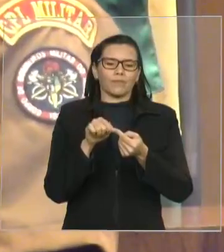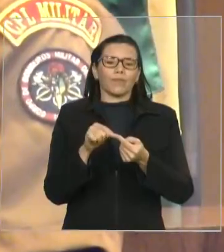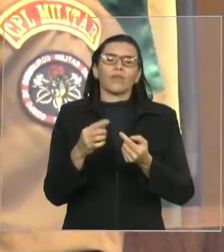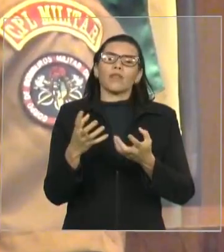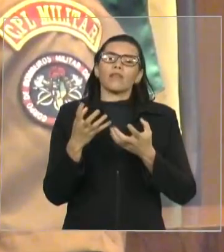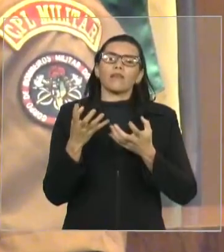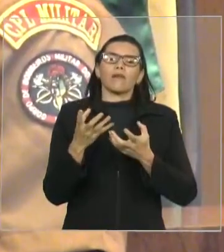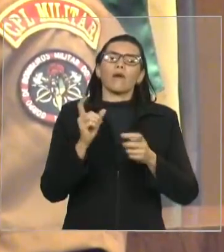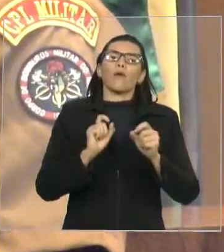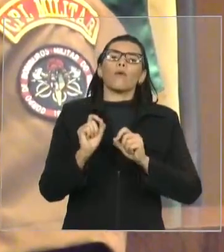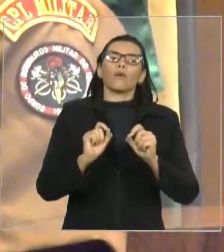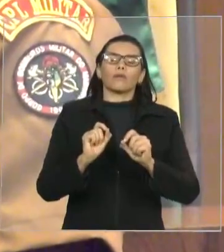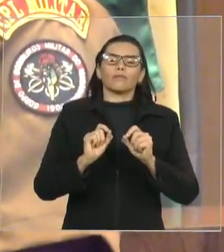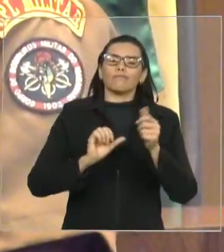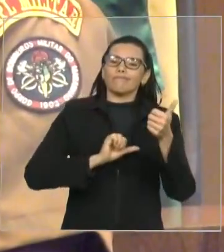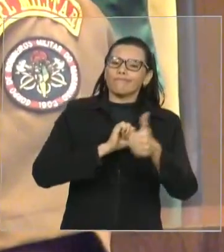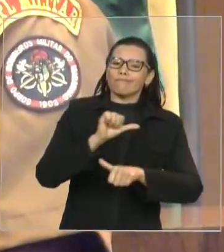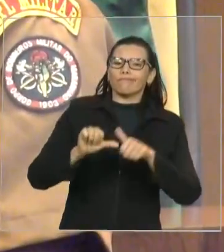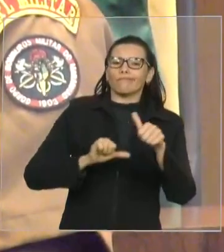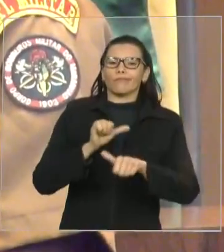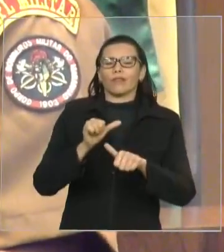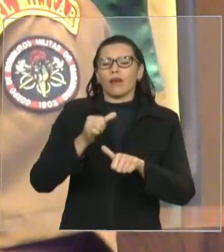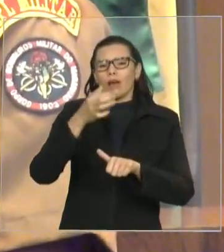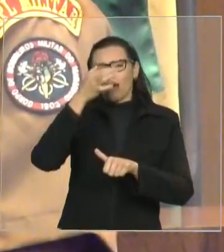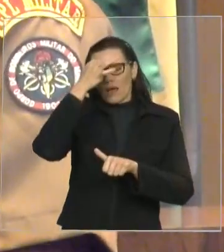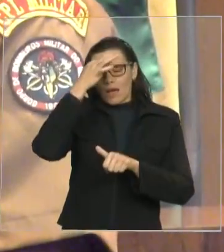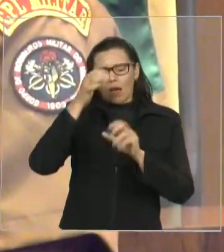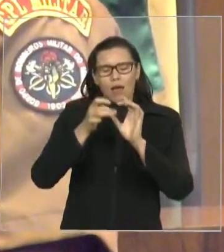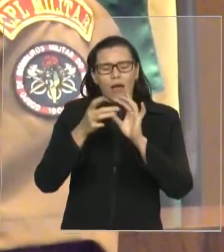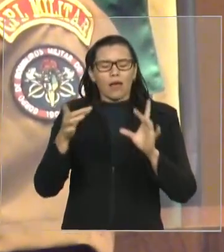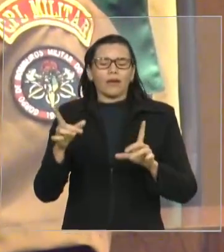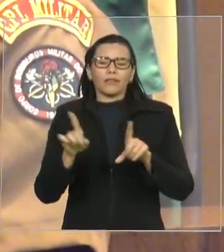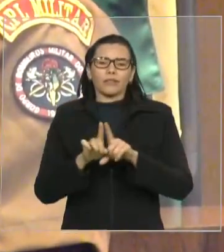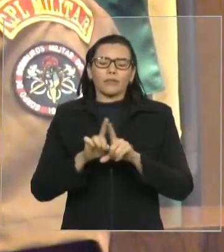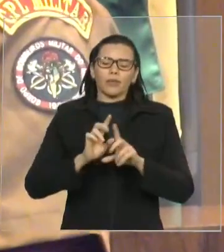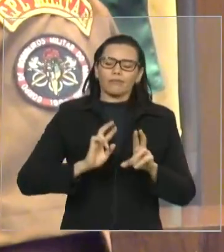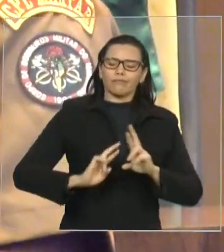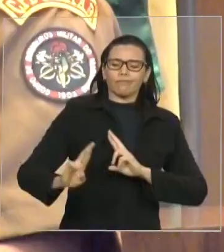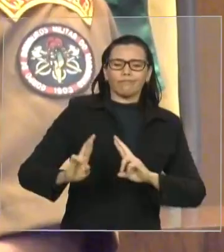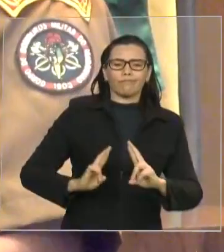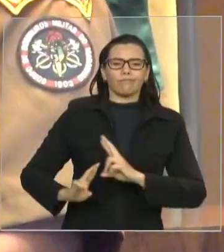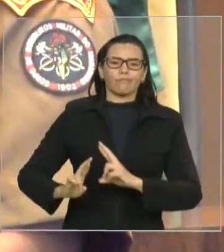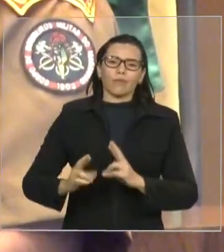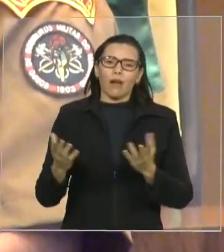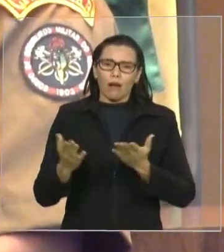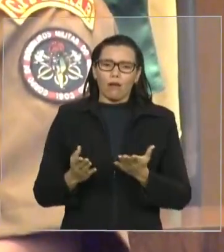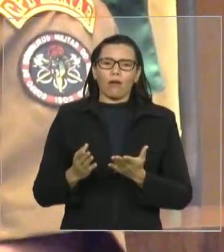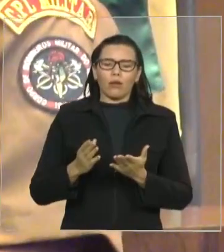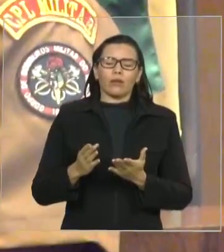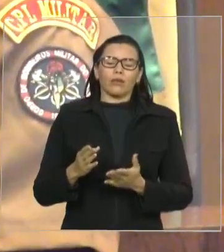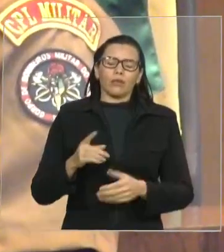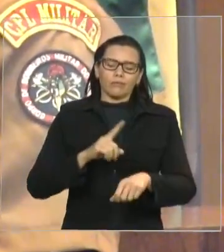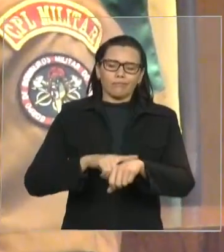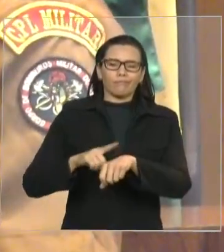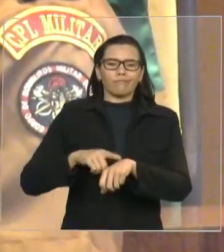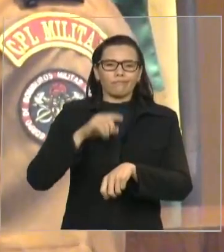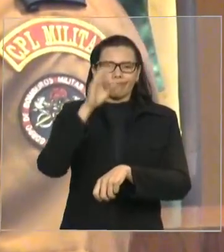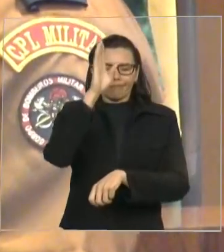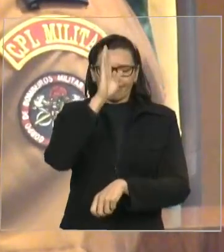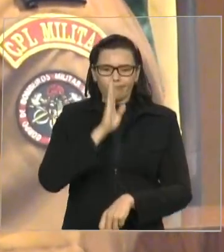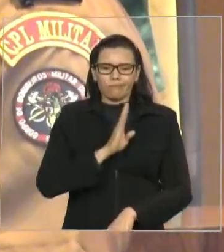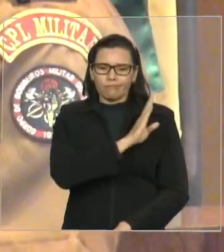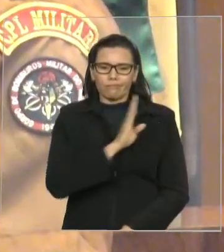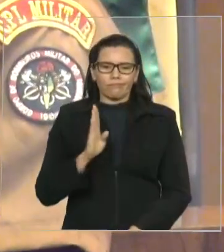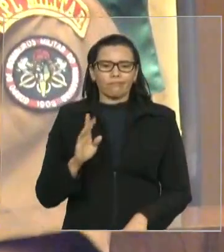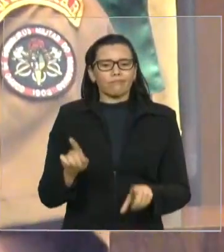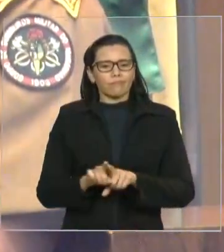a reconciliação no espírito quaresmal. Analisar as múltiplas formas de violência,